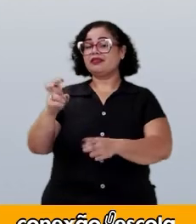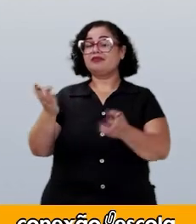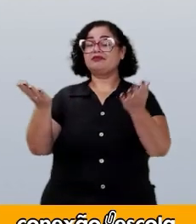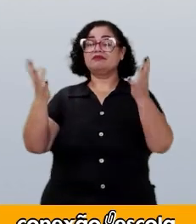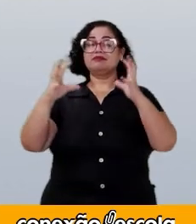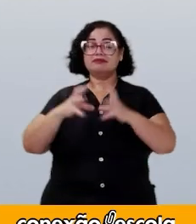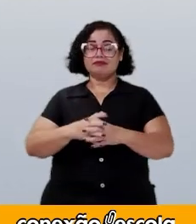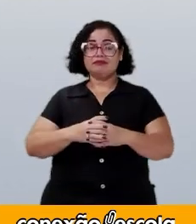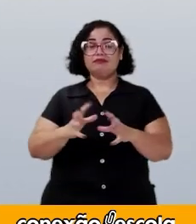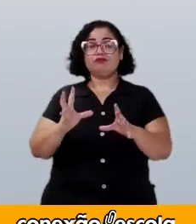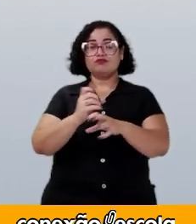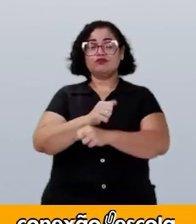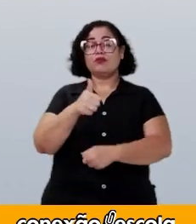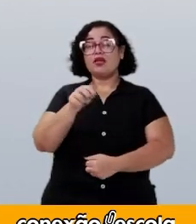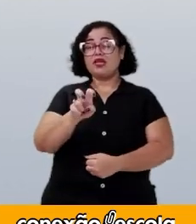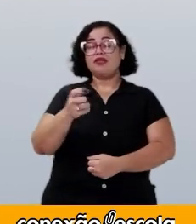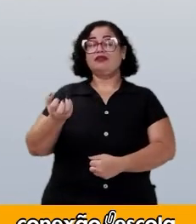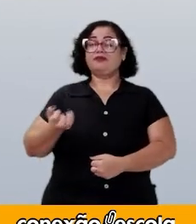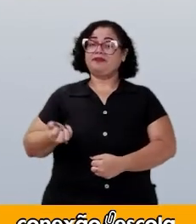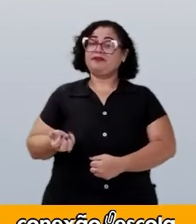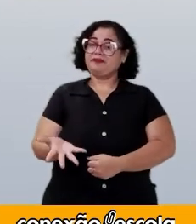que é 15 cubos.